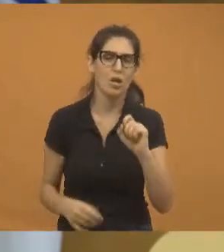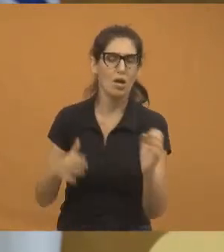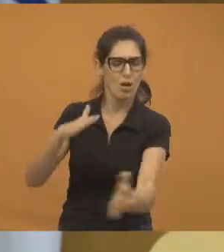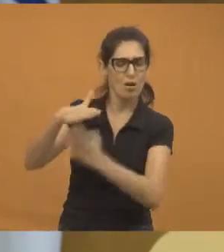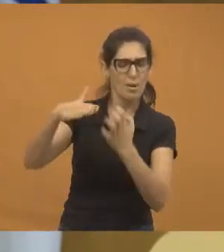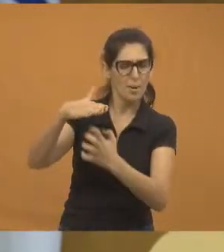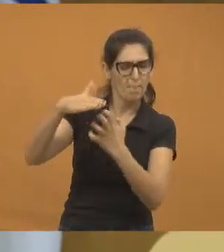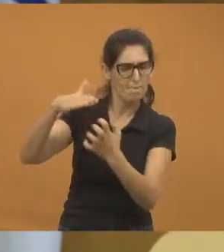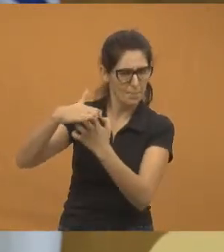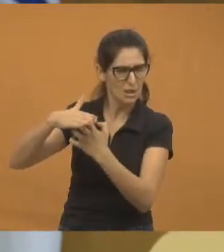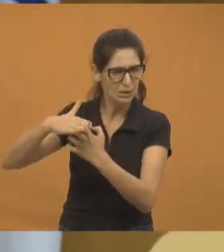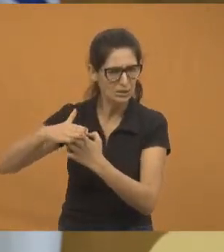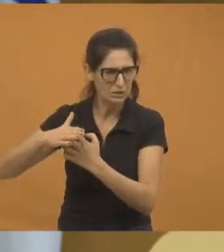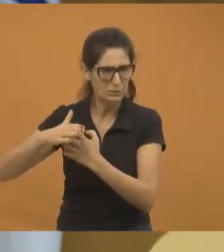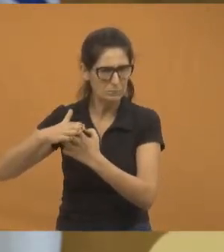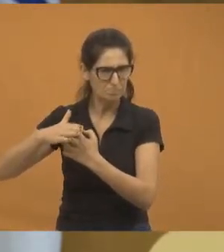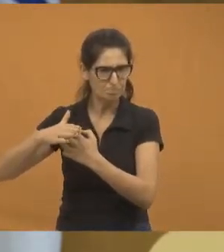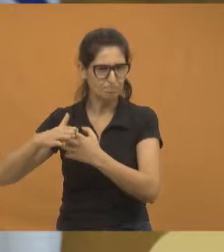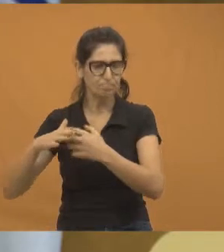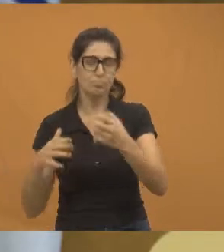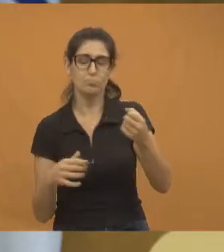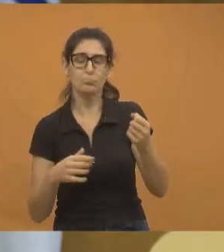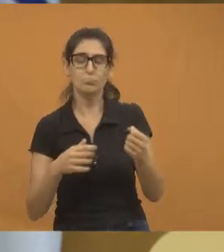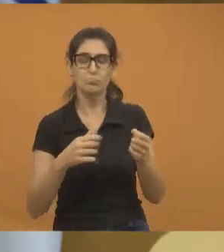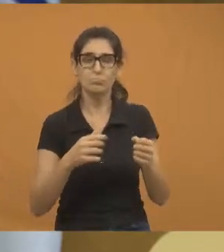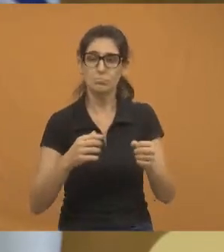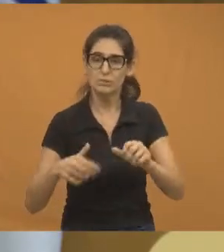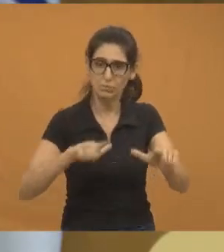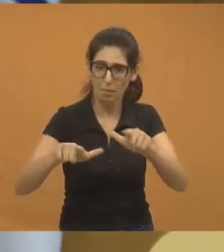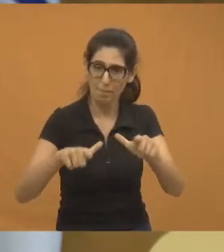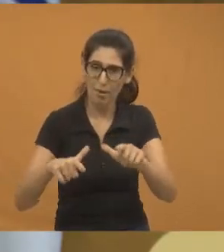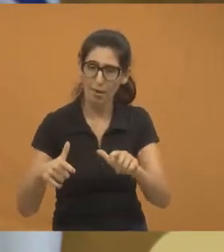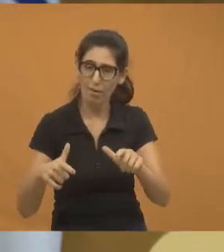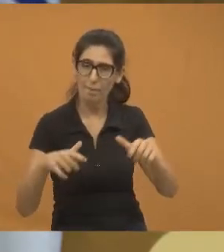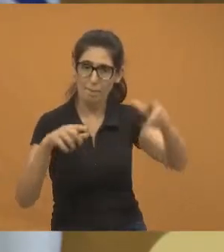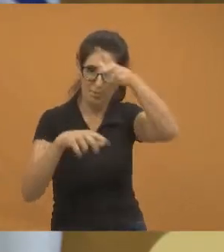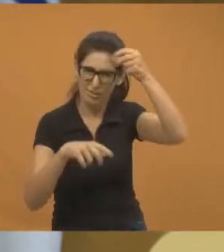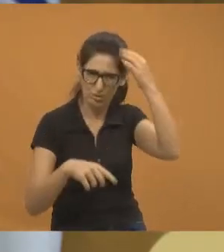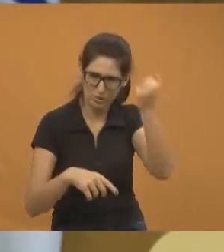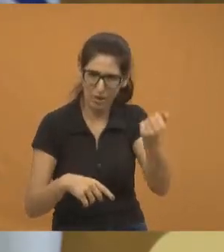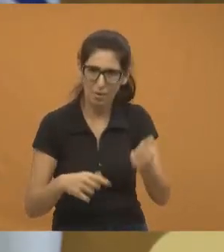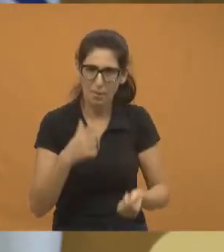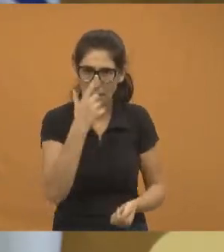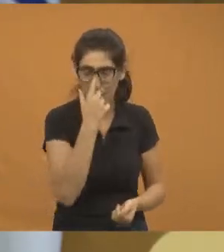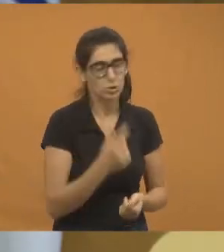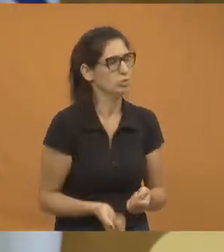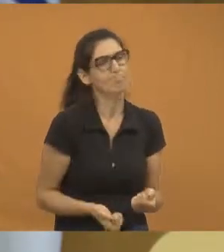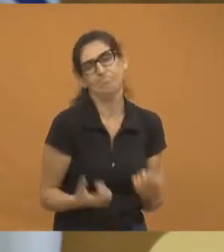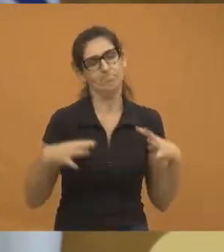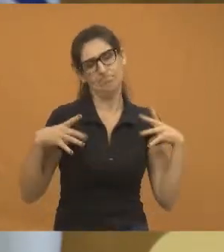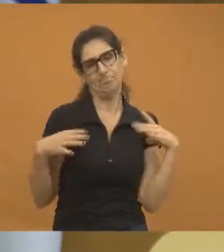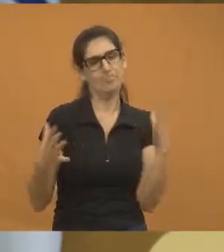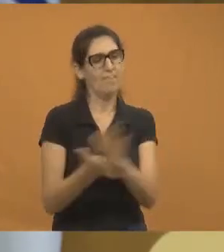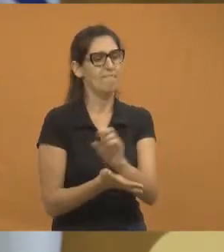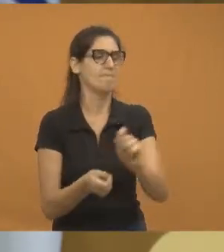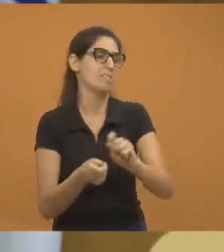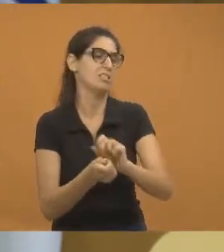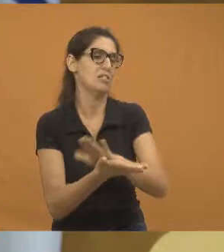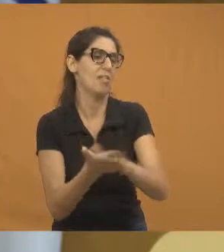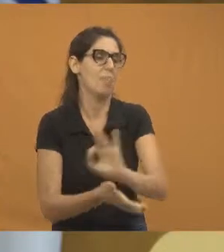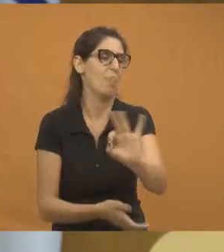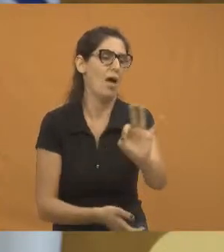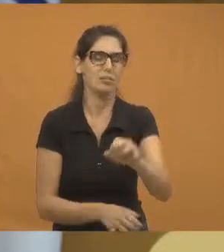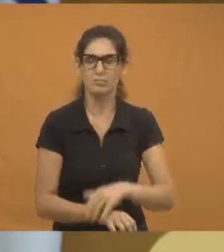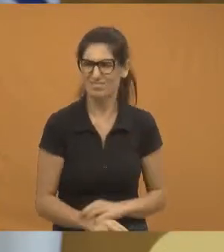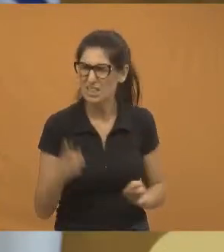deu por uma mãe é que eles não tinham que fazer o gente desculpa isso não é uma resposta que